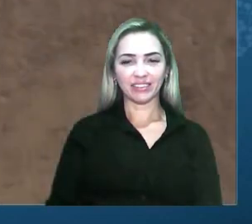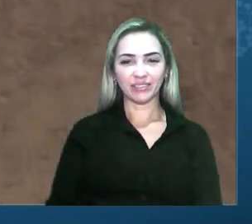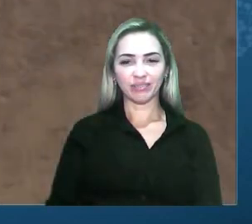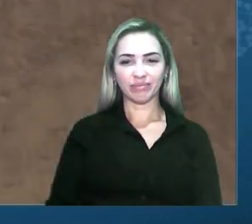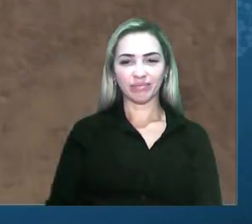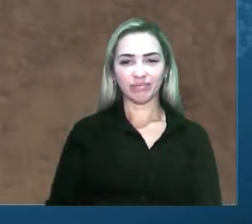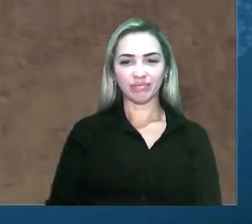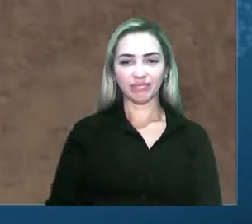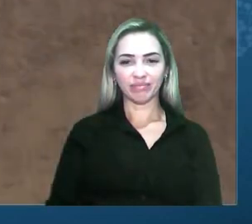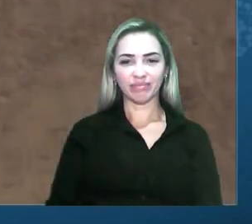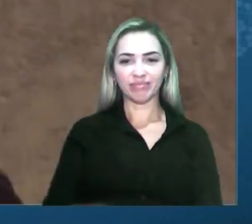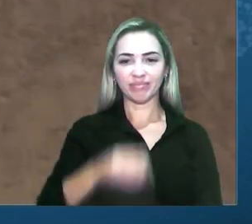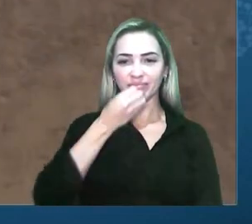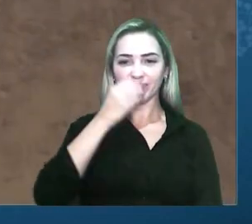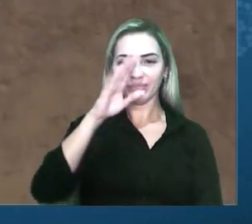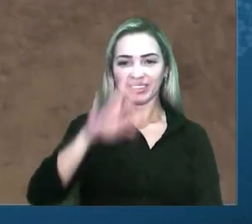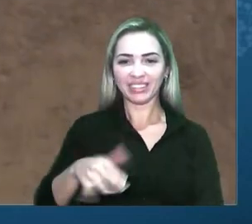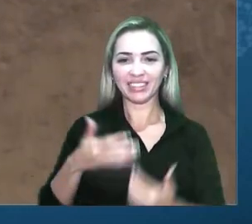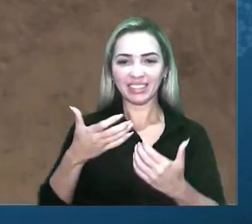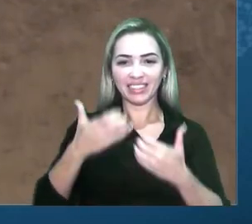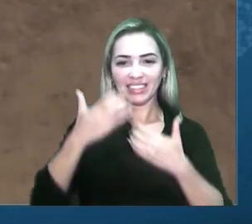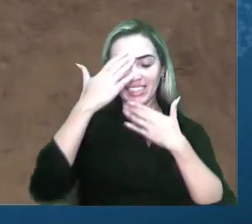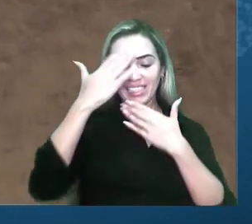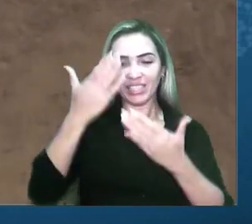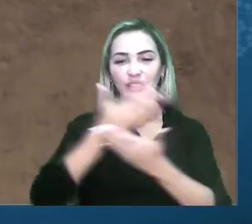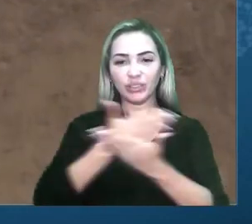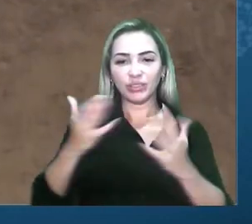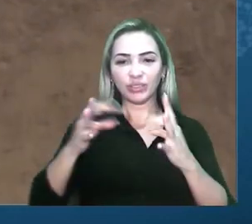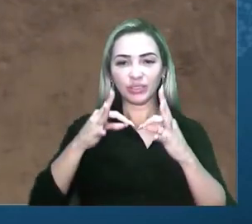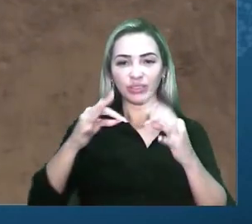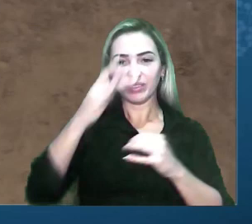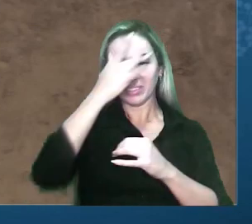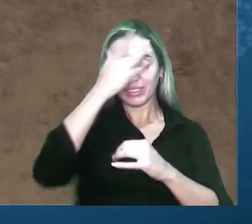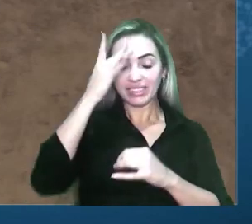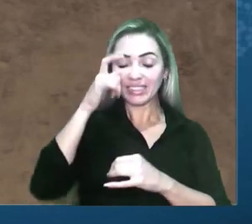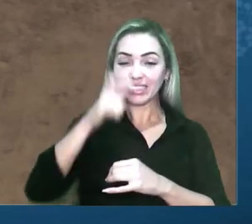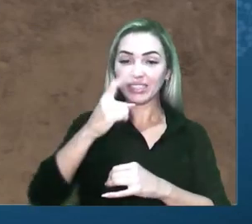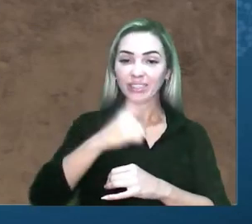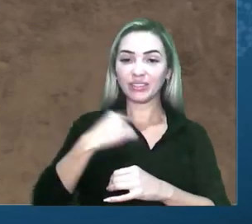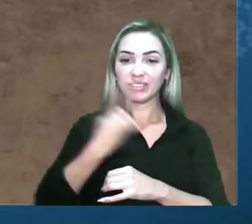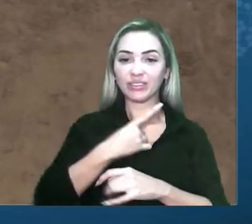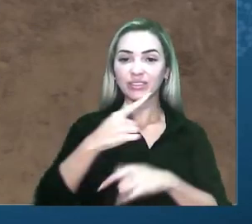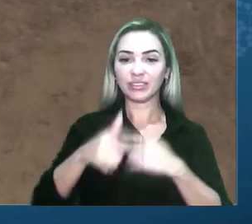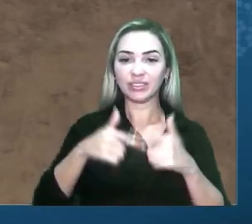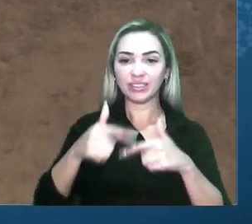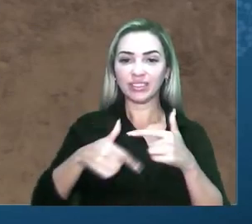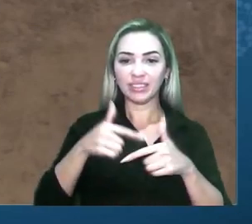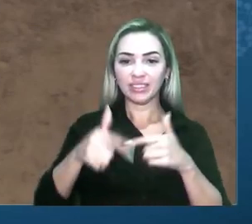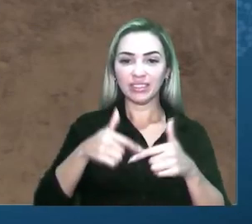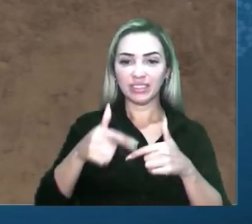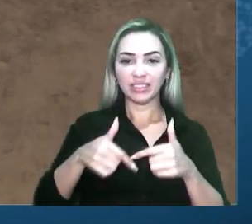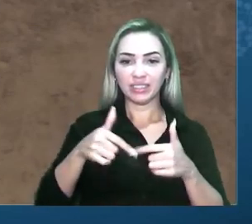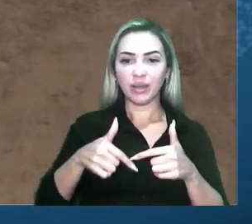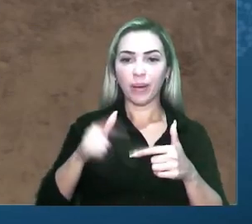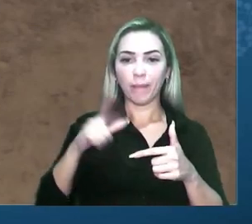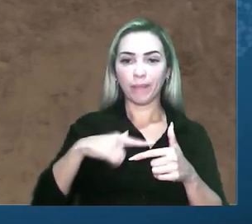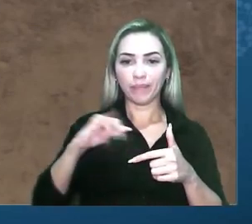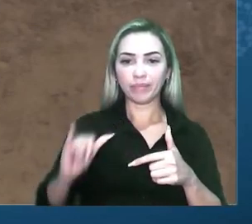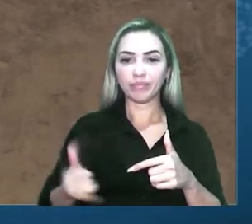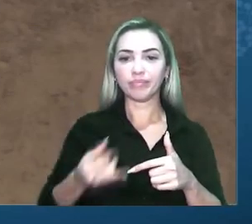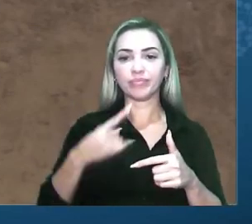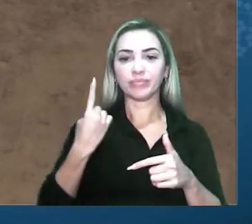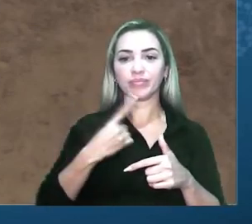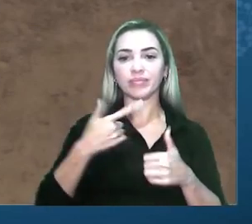Boa tarde. Queria agradecer muito a todos que se interessaram pelo nosso trabalho e votaram. Isso é um privilégio muito grande. A gente está